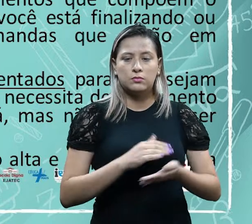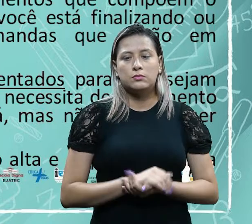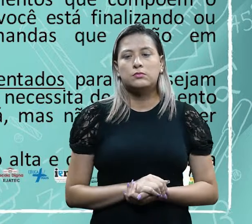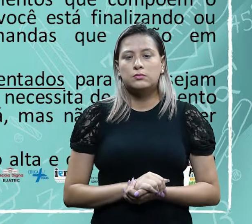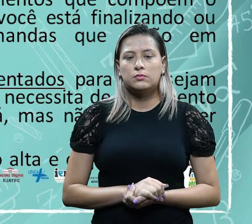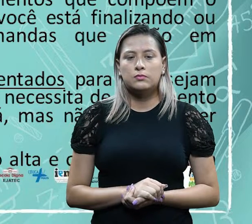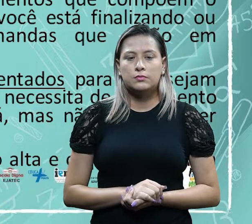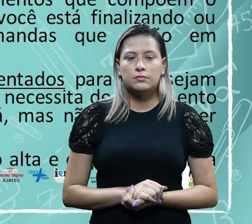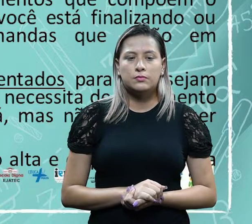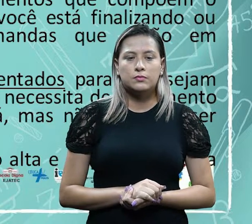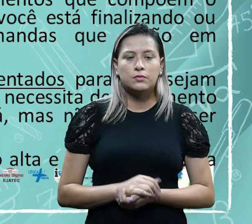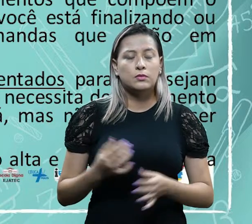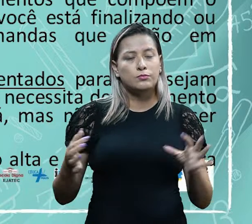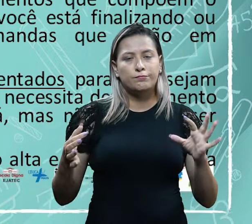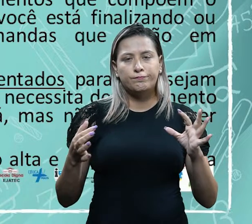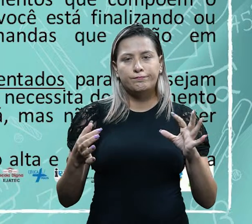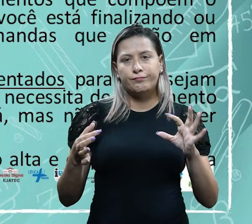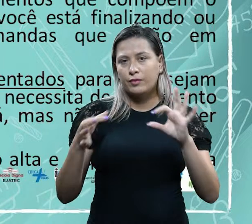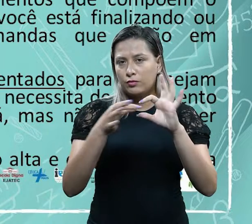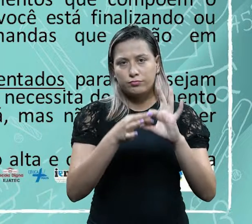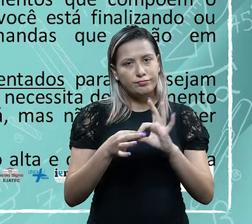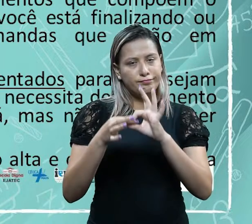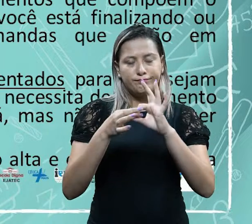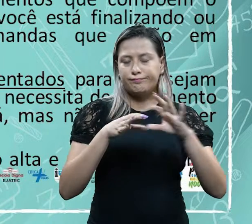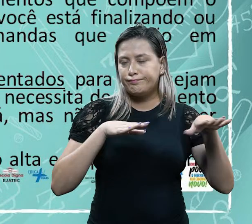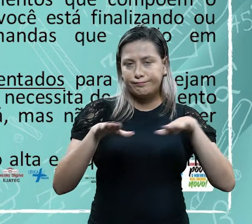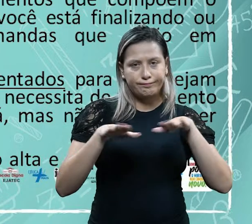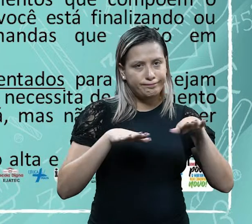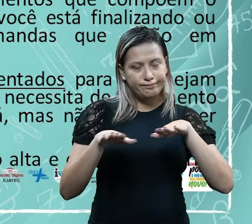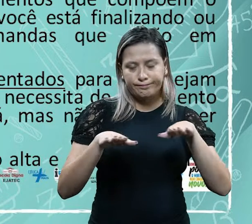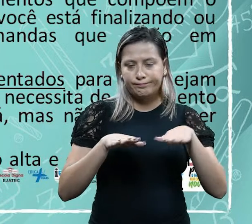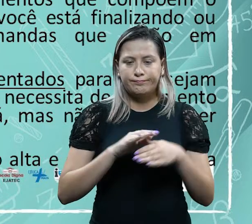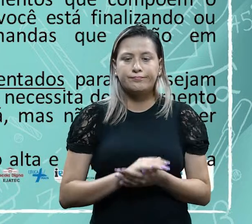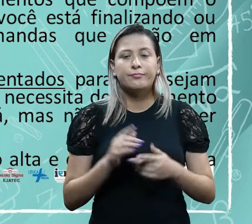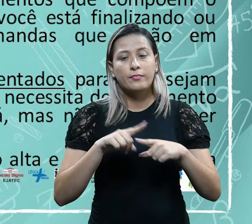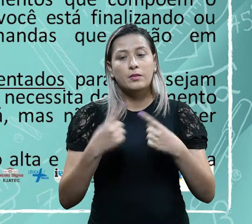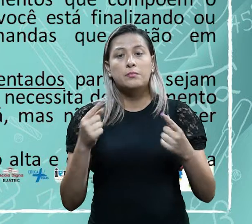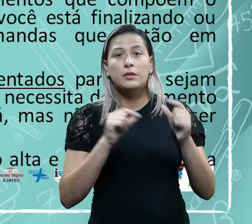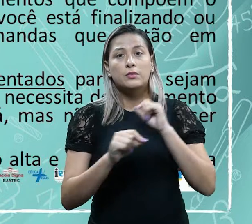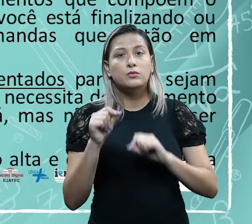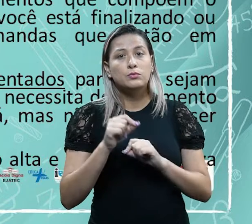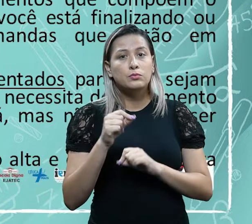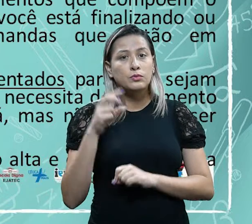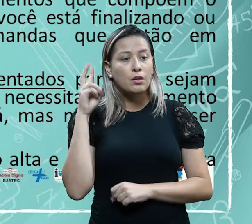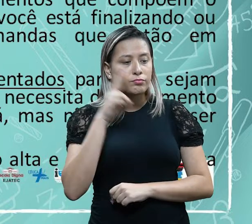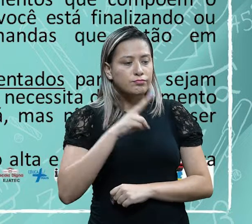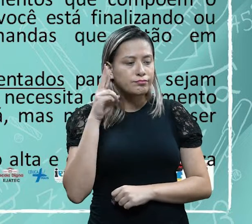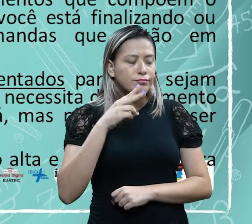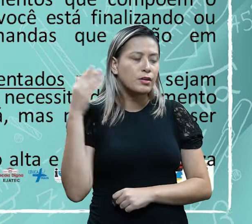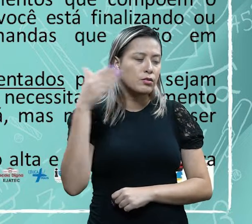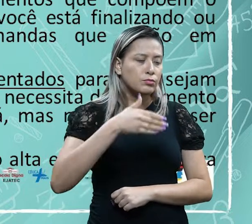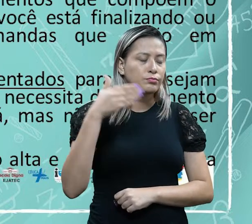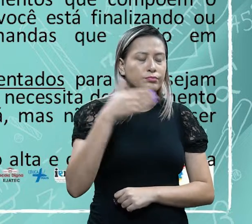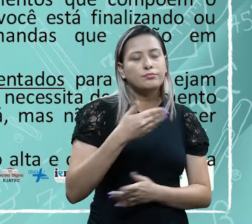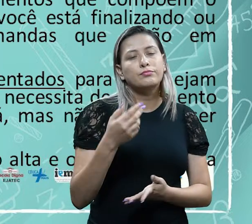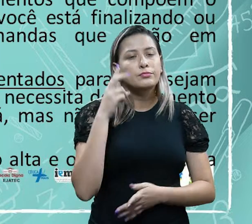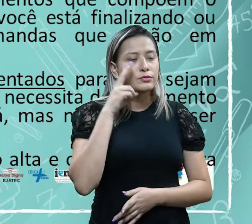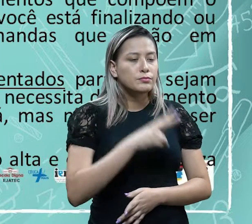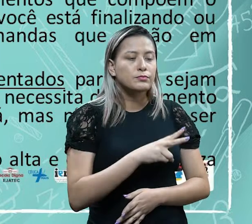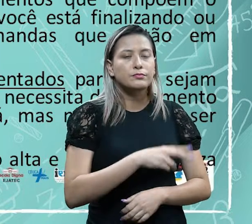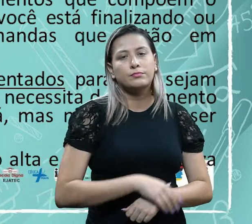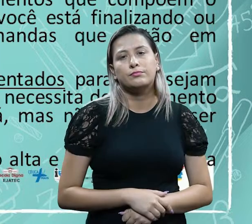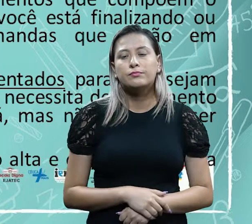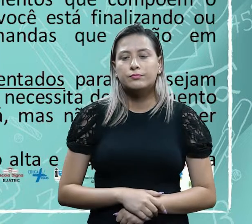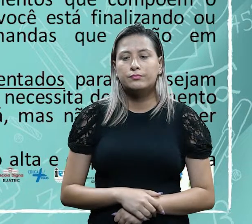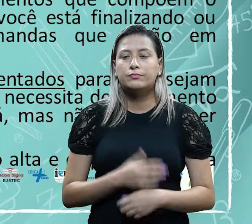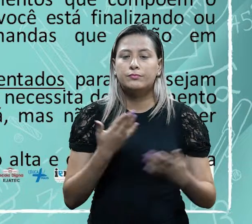arquivo corrente, não está atrelado à movimentação, né, mas sim à consulta frequente. Bom, uma observação que a